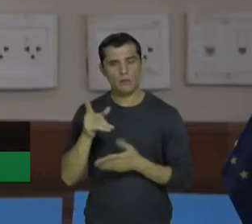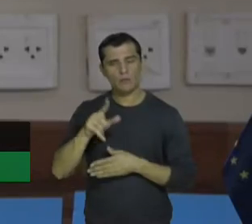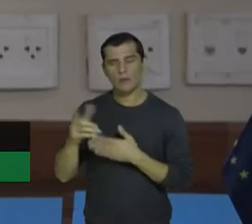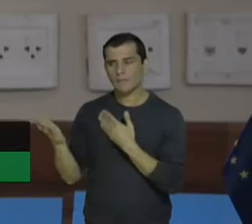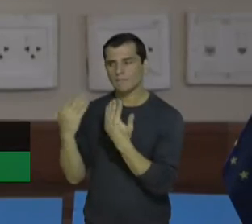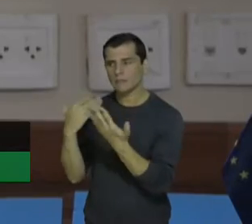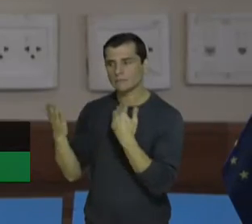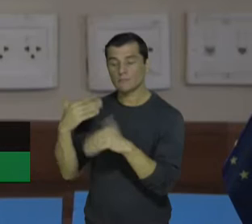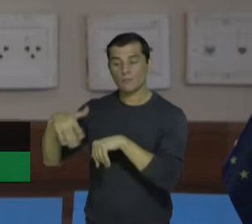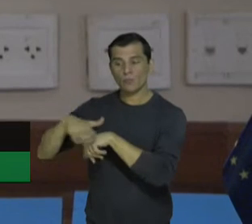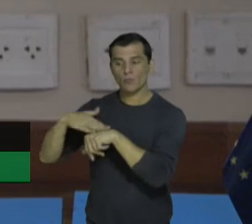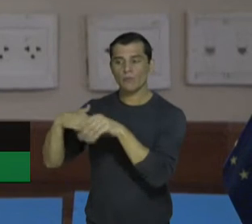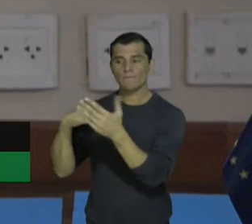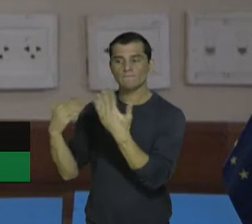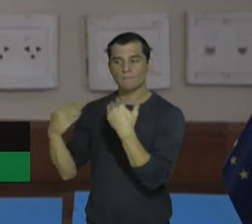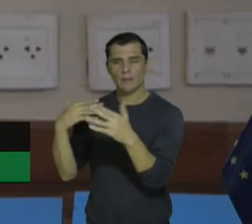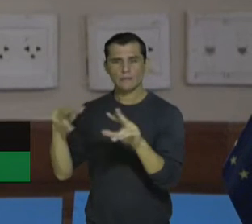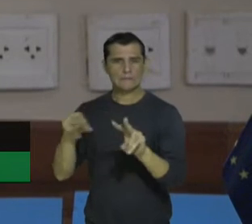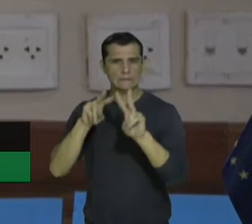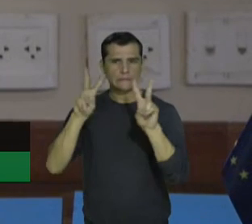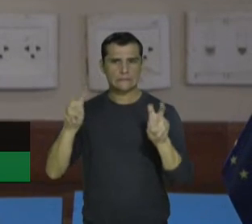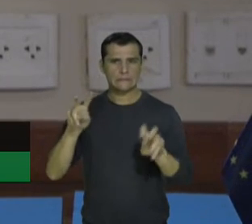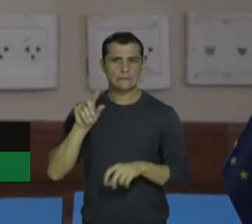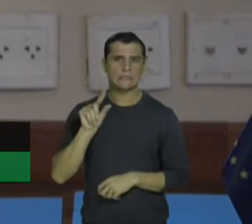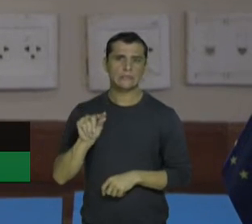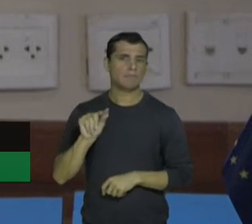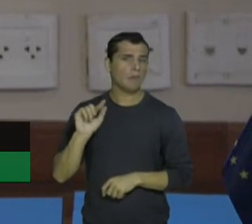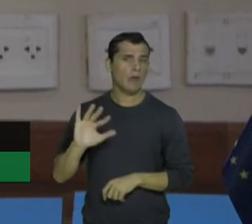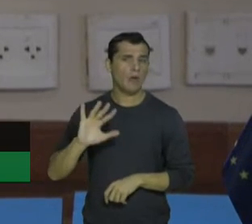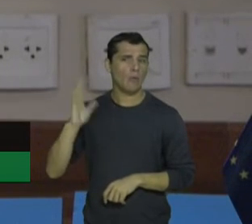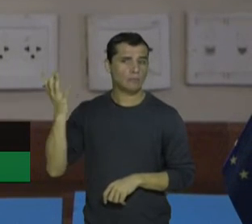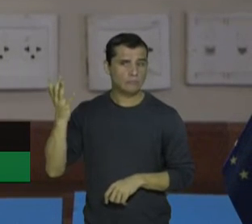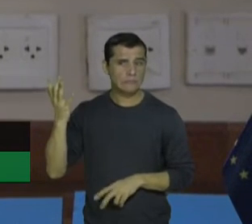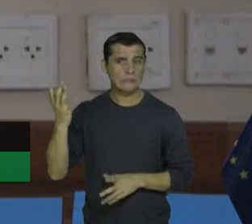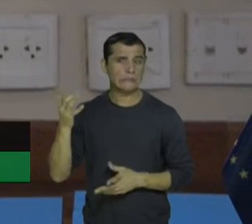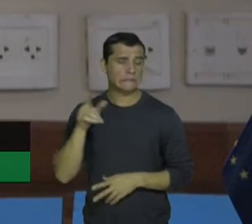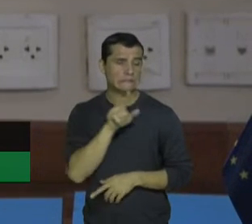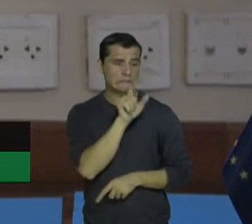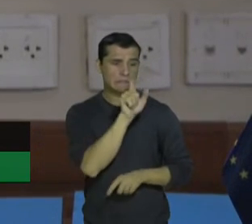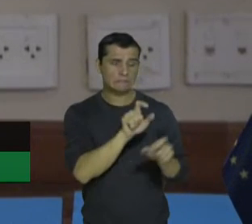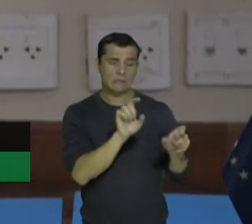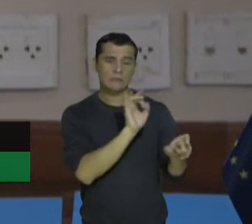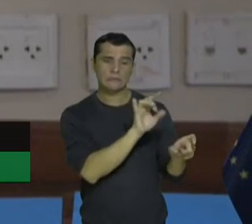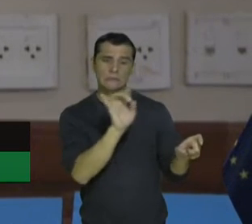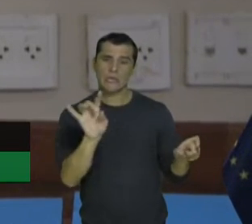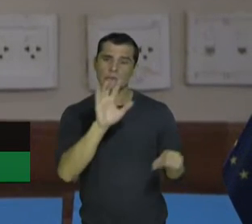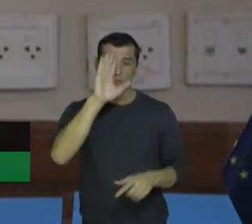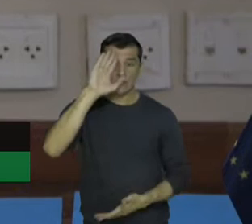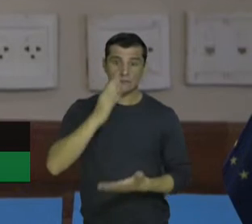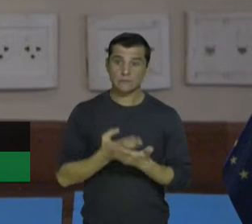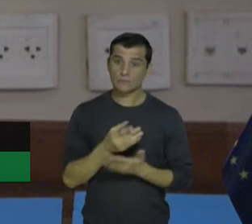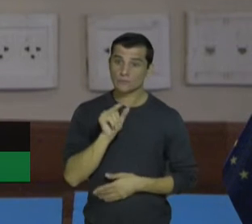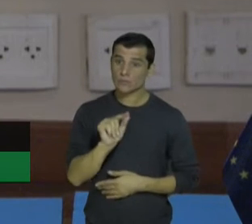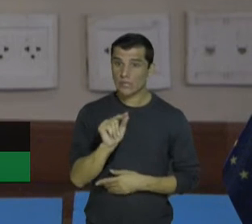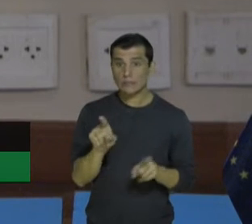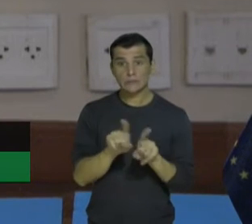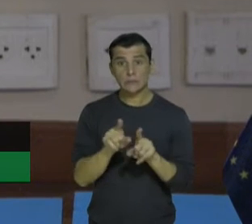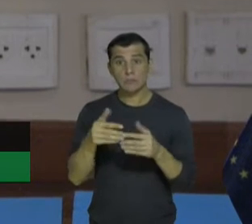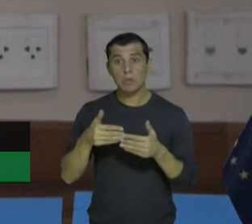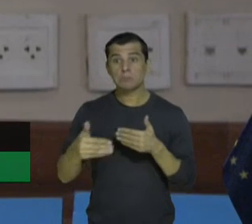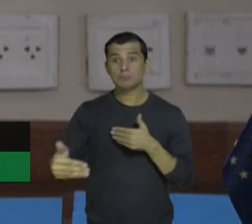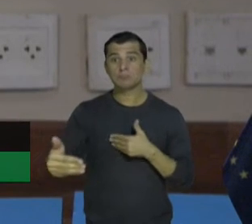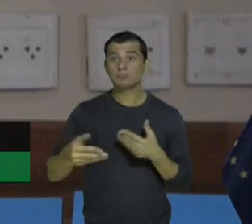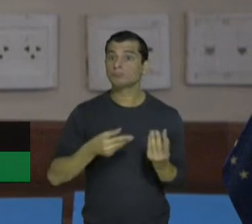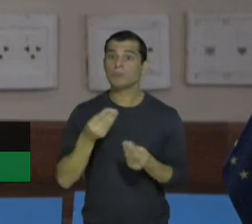uma conversa sobre o que tá acontecendo o que cada um acredita como é que as coisas devem caminhar daqui paraa frente